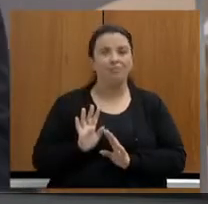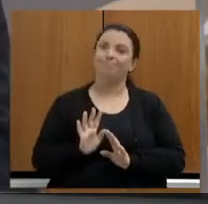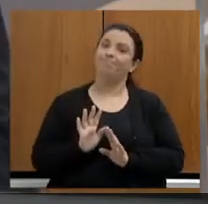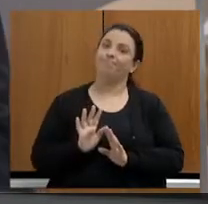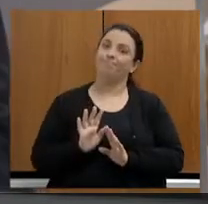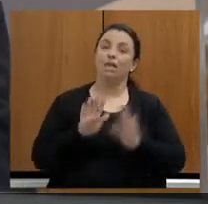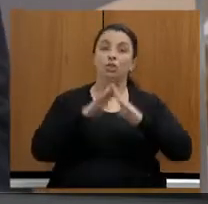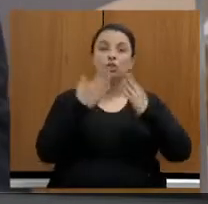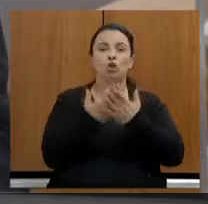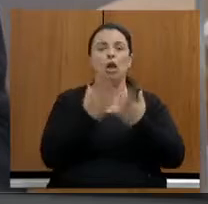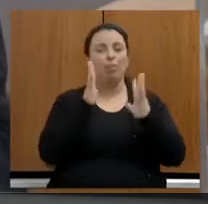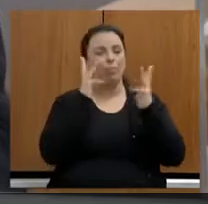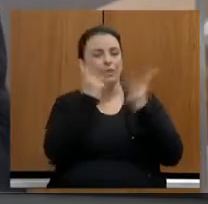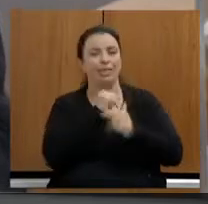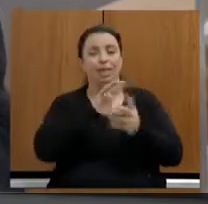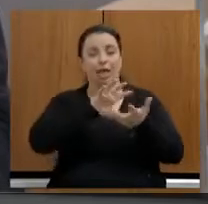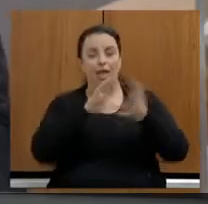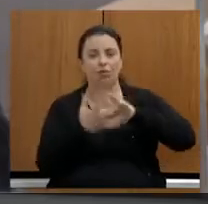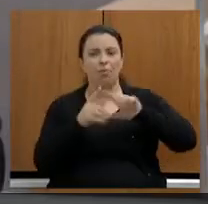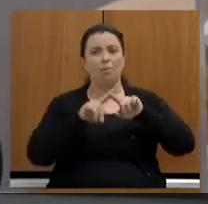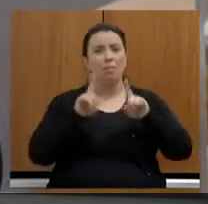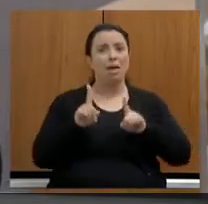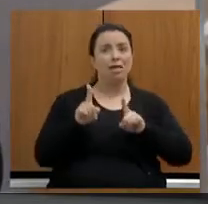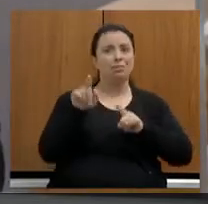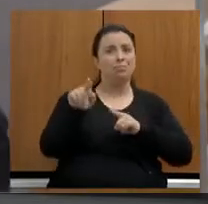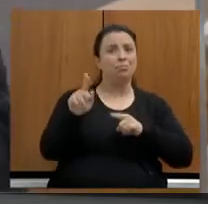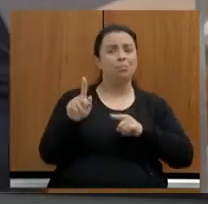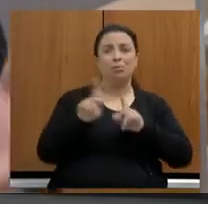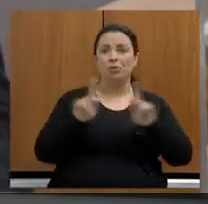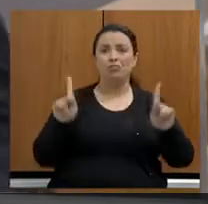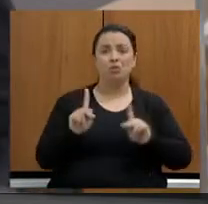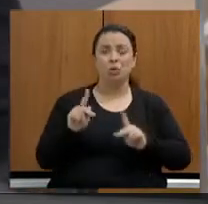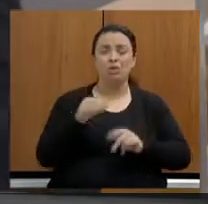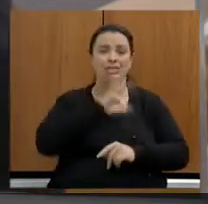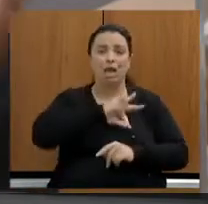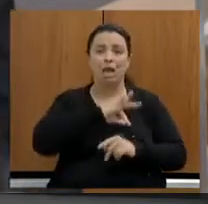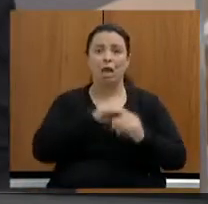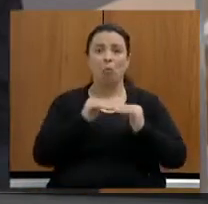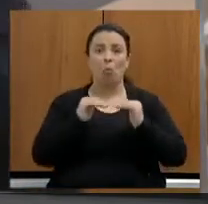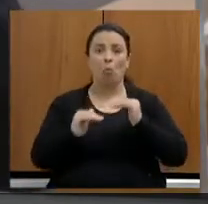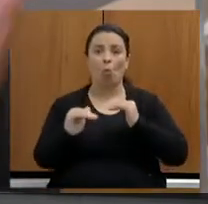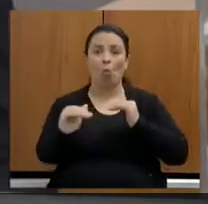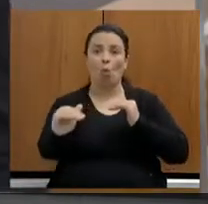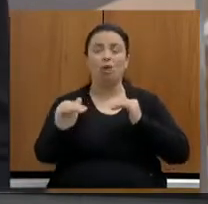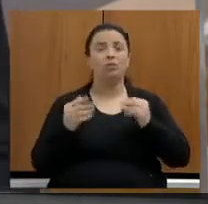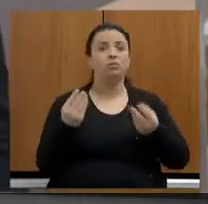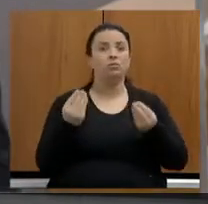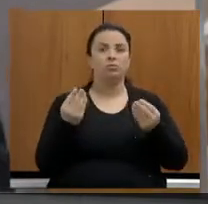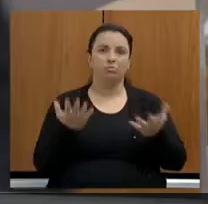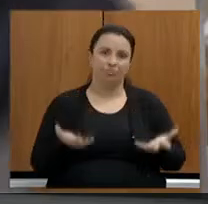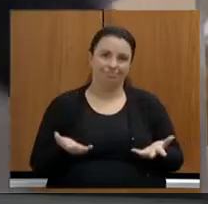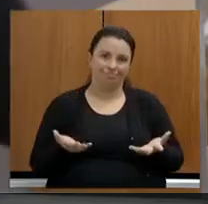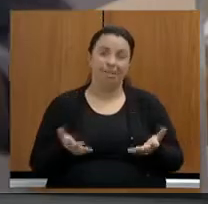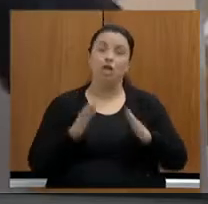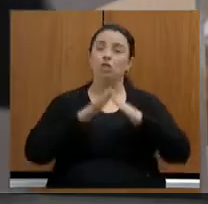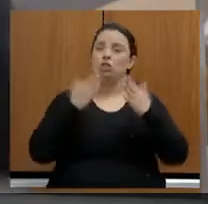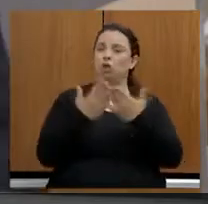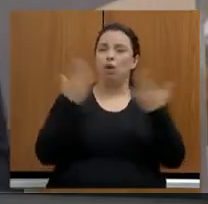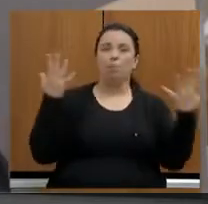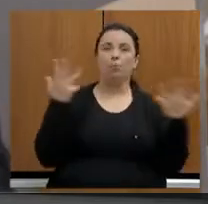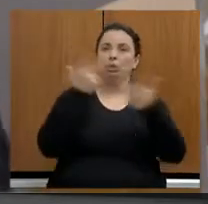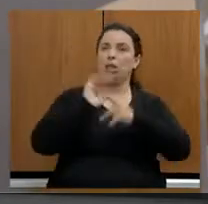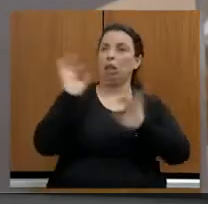reformadas bonitas gente não valorizar o professor o dano dieta nada tem escola reformada escolas bonitas EA